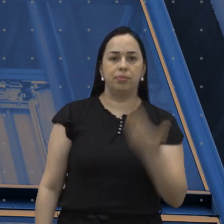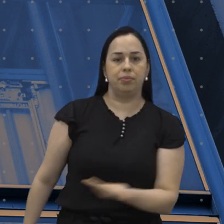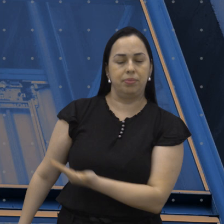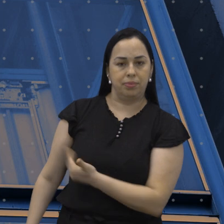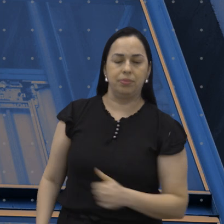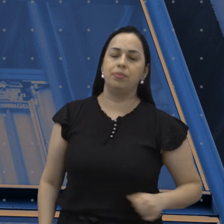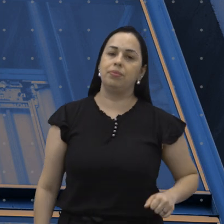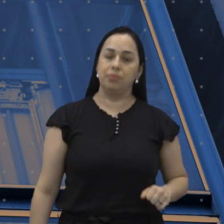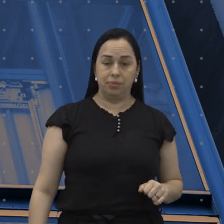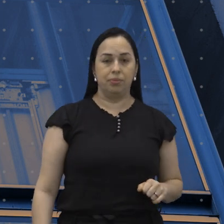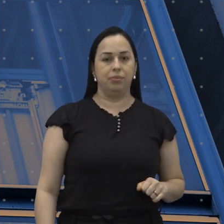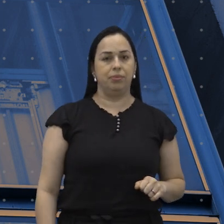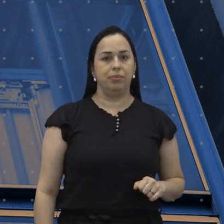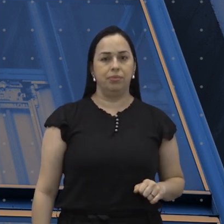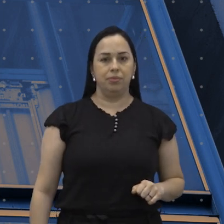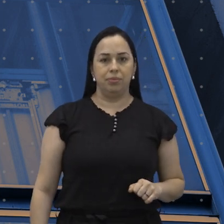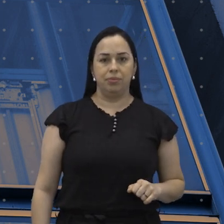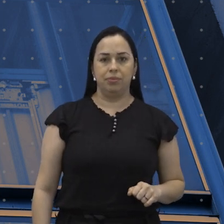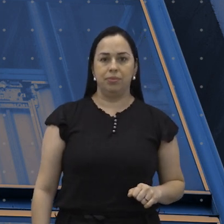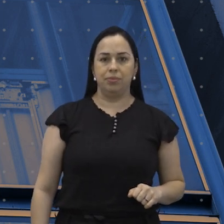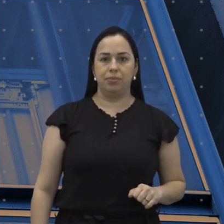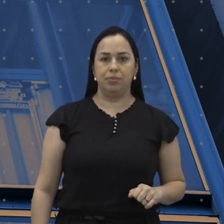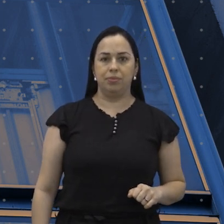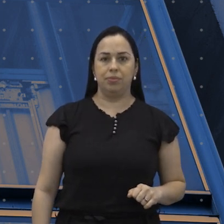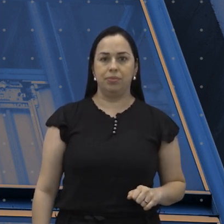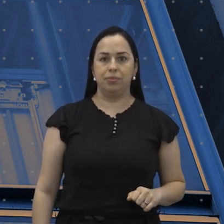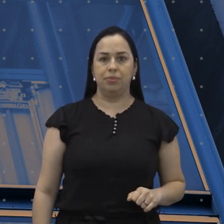número 175, no centro.